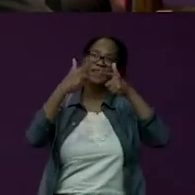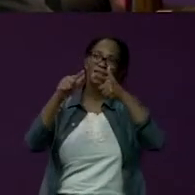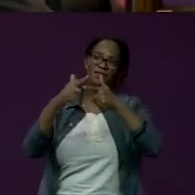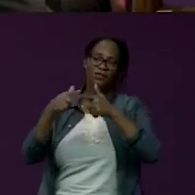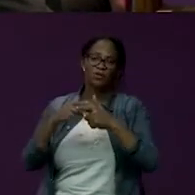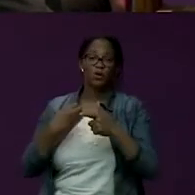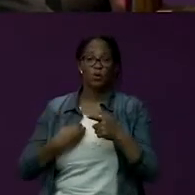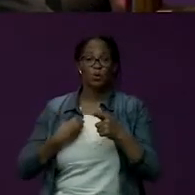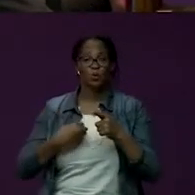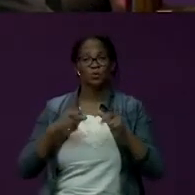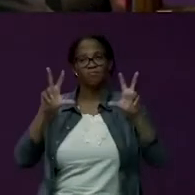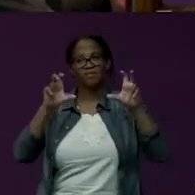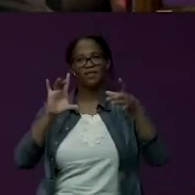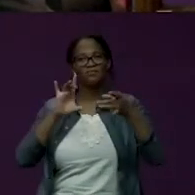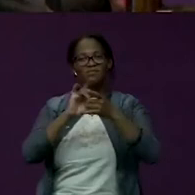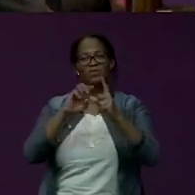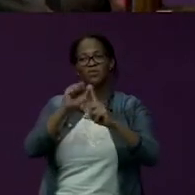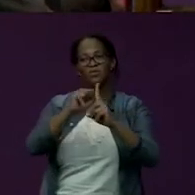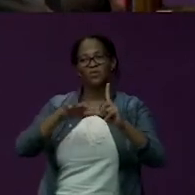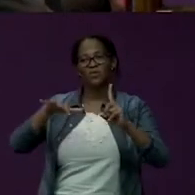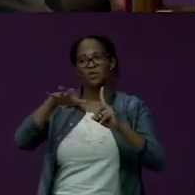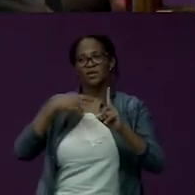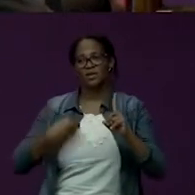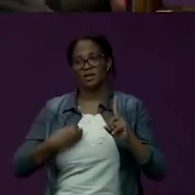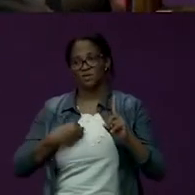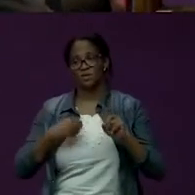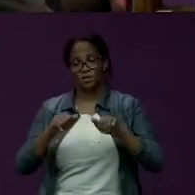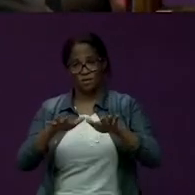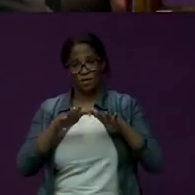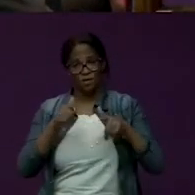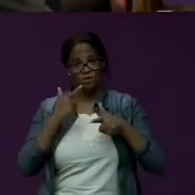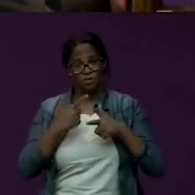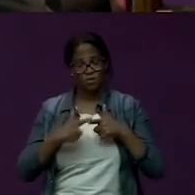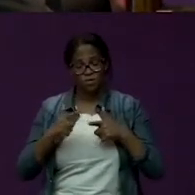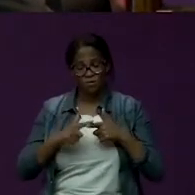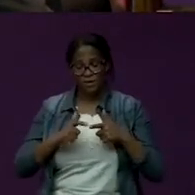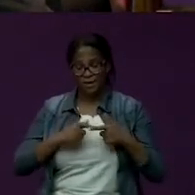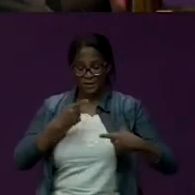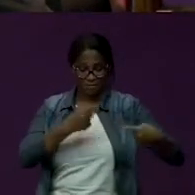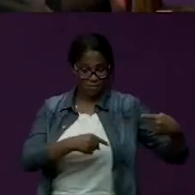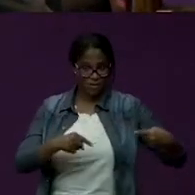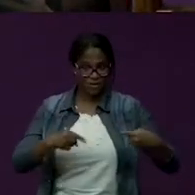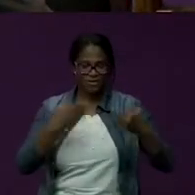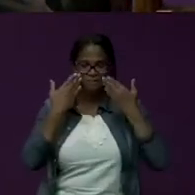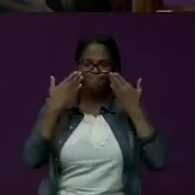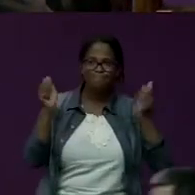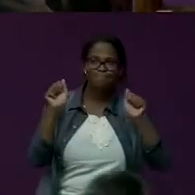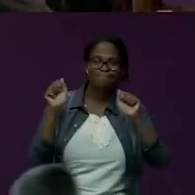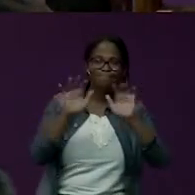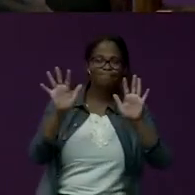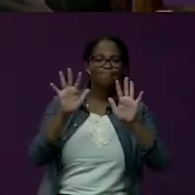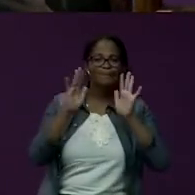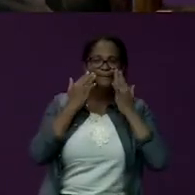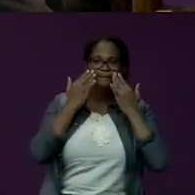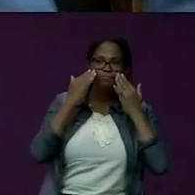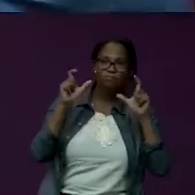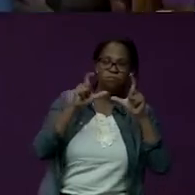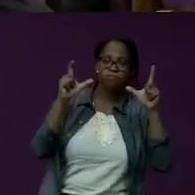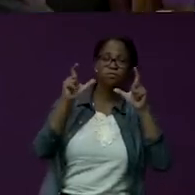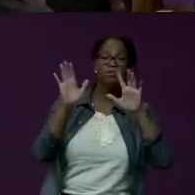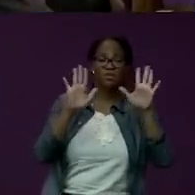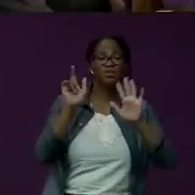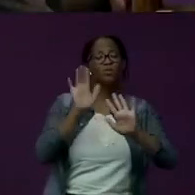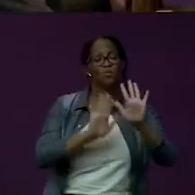sociedade contemporânea e que nos momentos de crise política, se tornam mais drásticos, né? Mas a gente tem que se cuidar mesmo, tem que